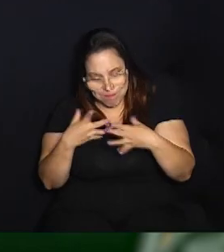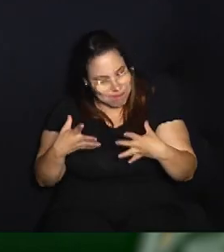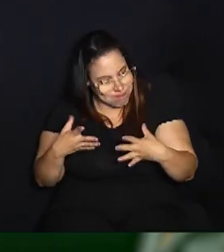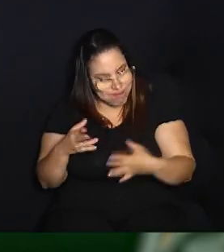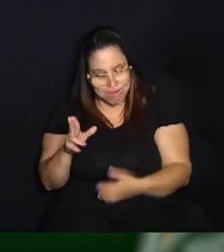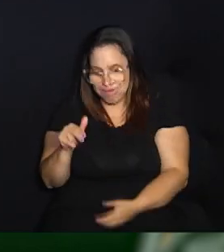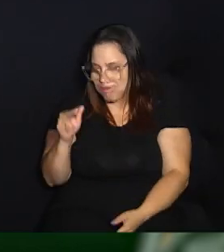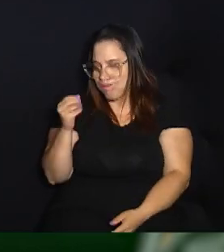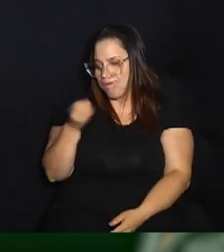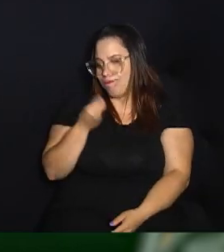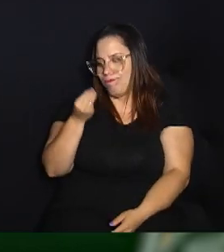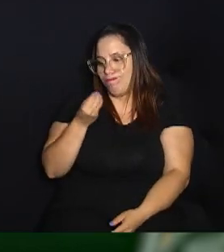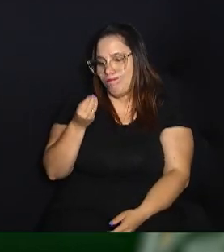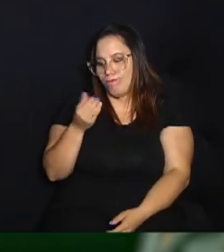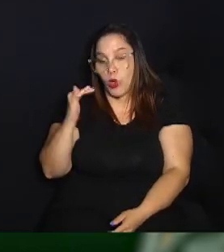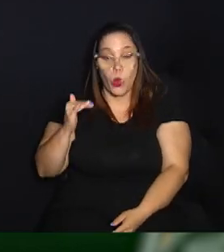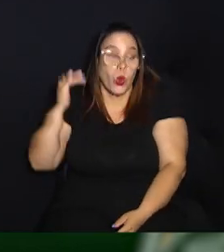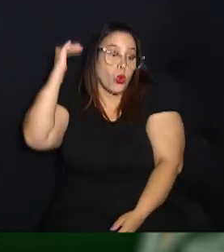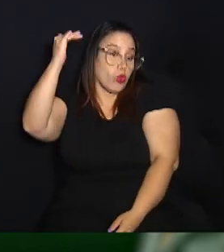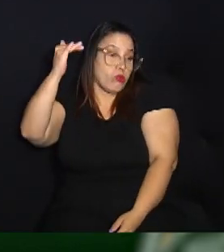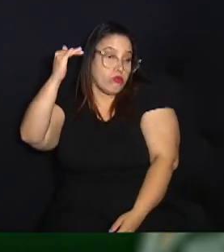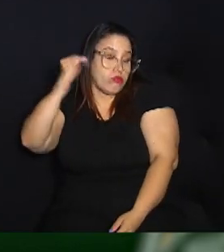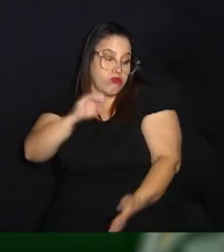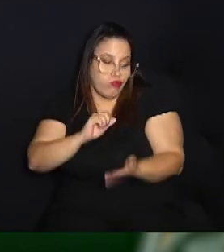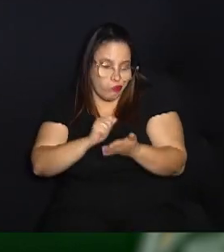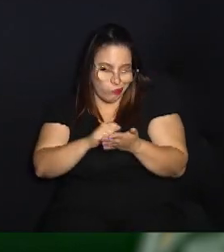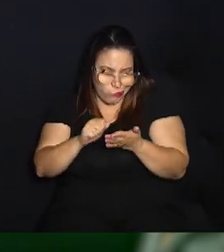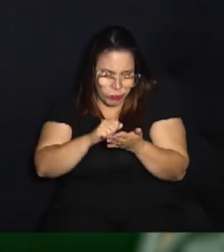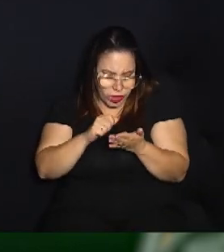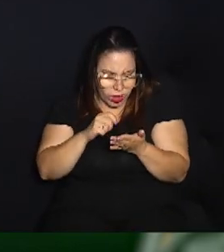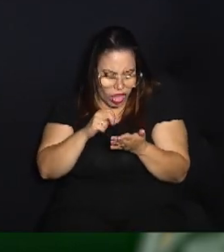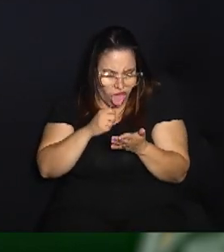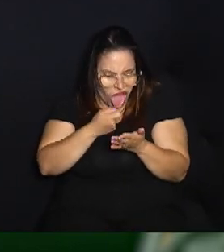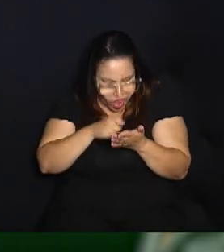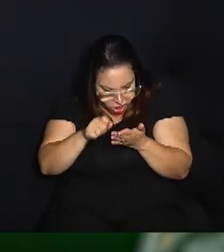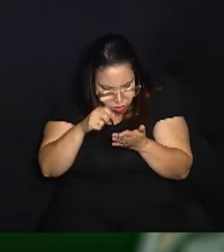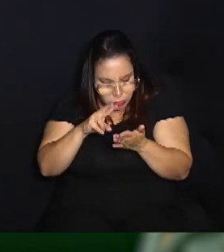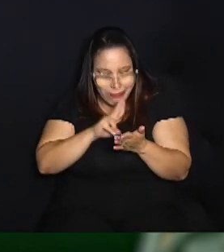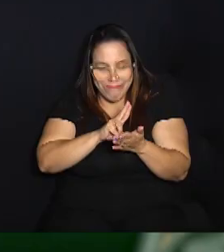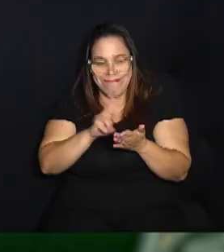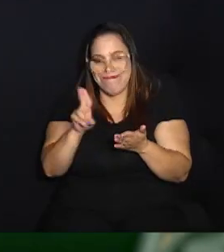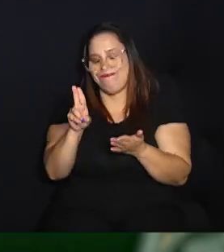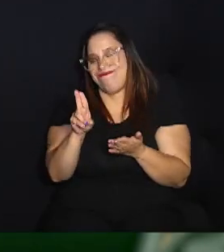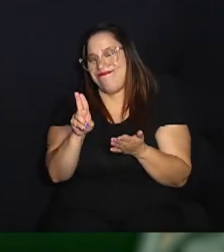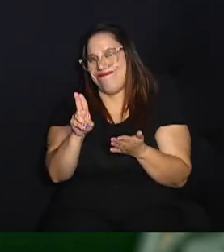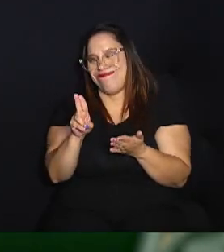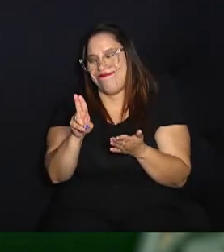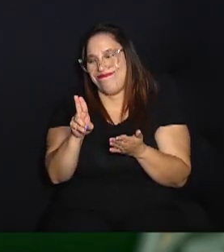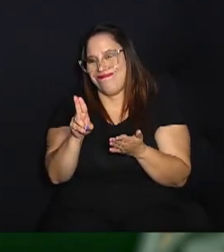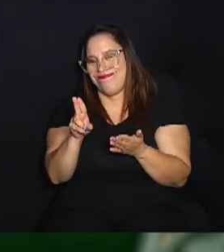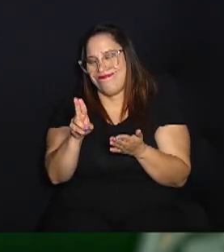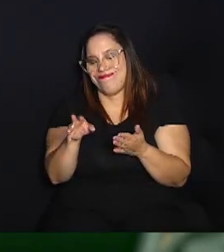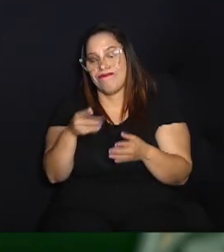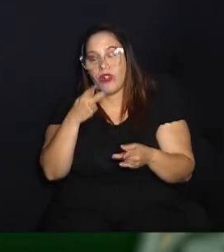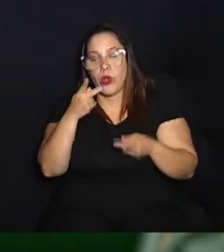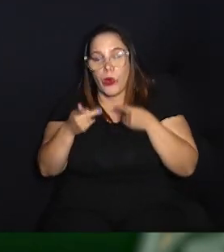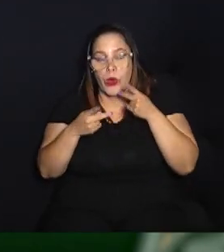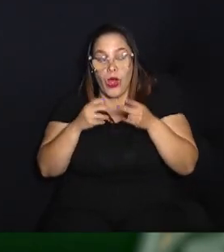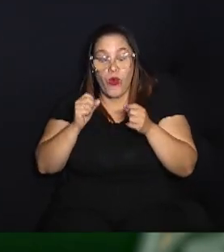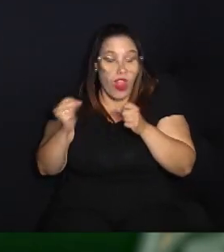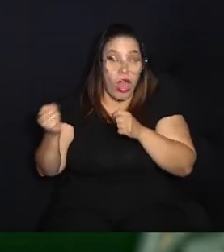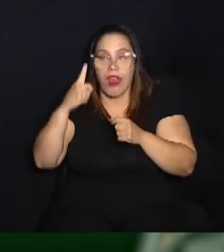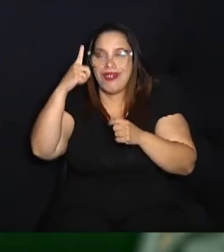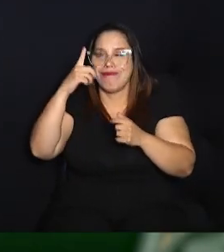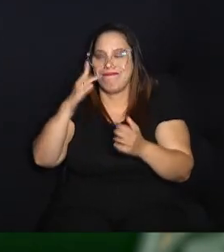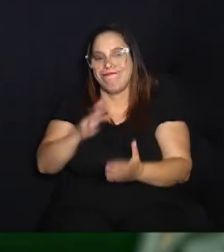nada como um adulto analfabeto que consegue escrever o seu nome. Eles costumam dizer, eu vi a luz.